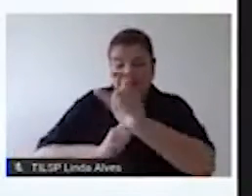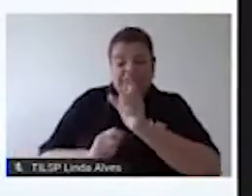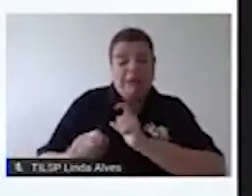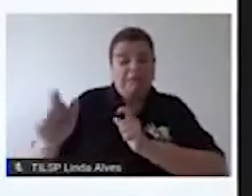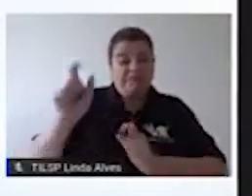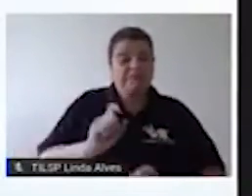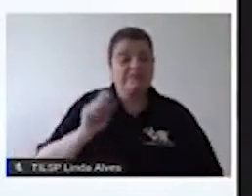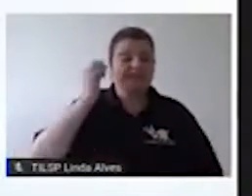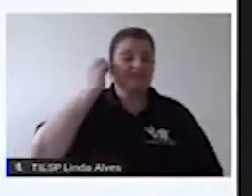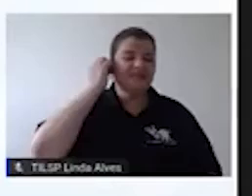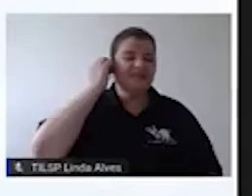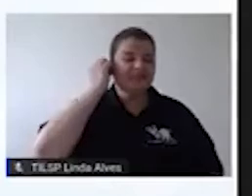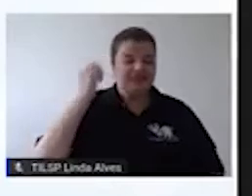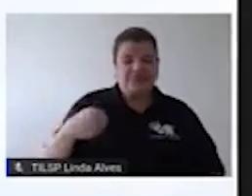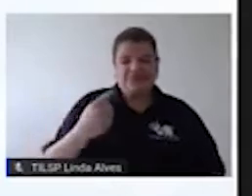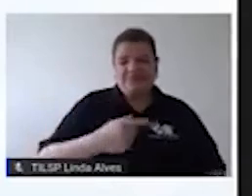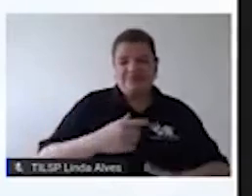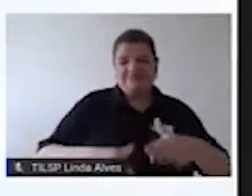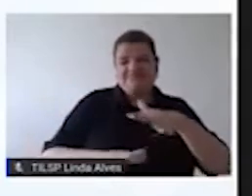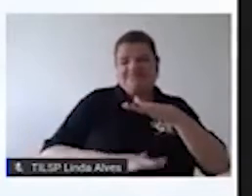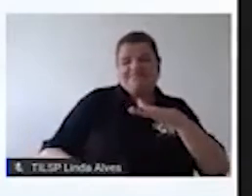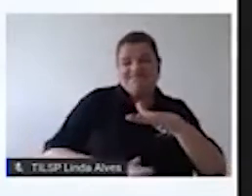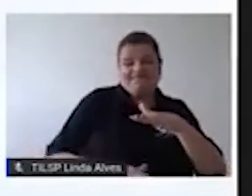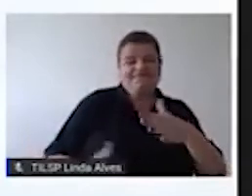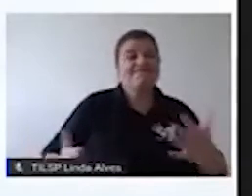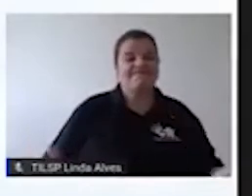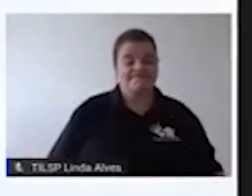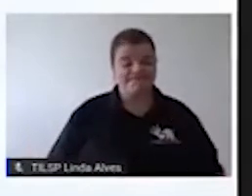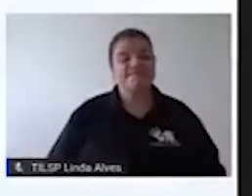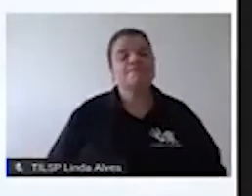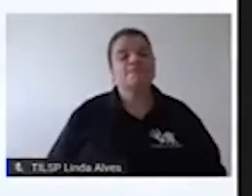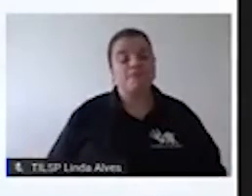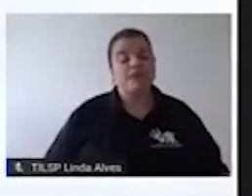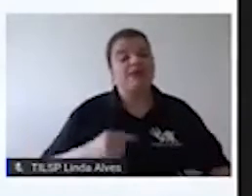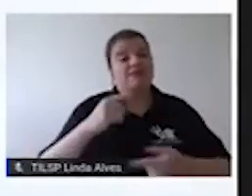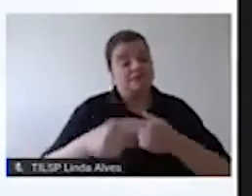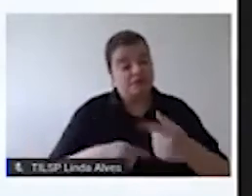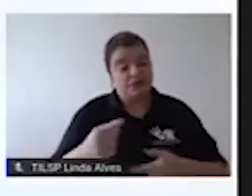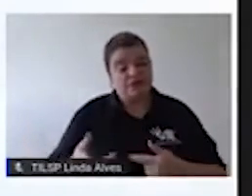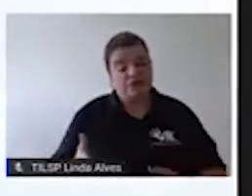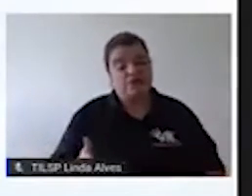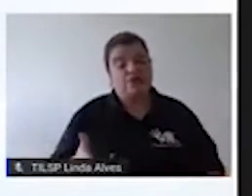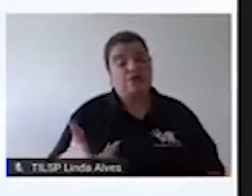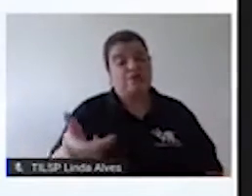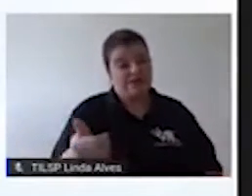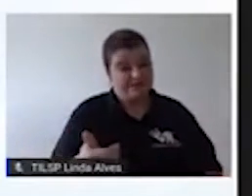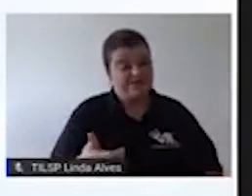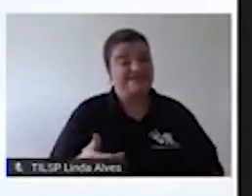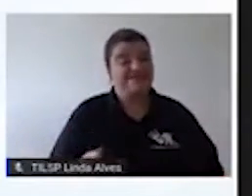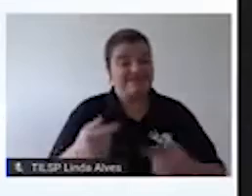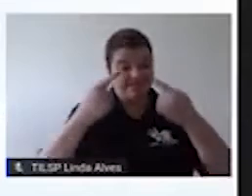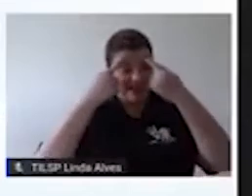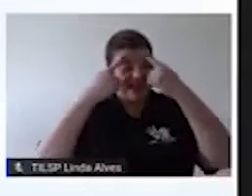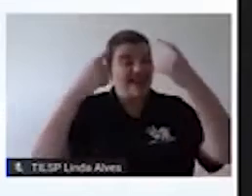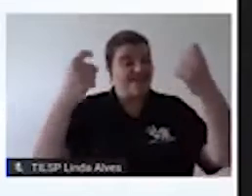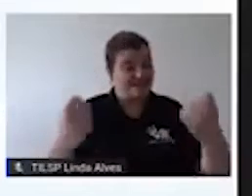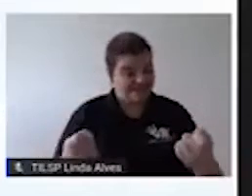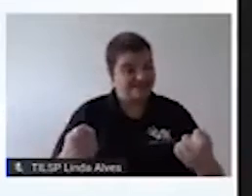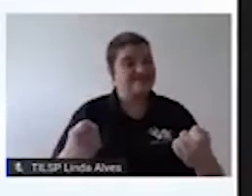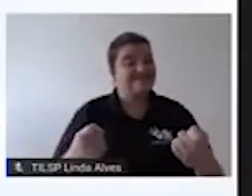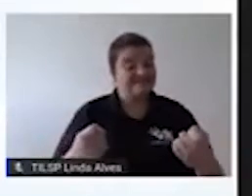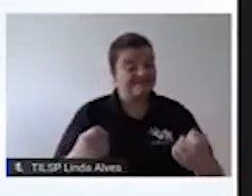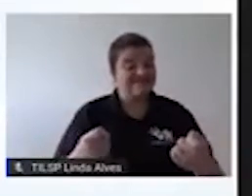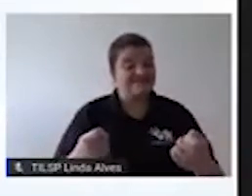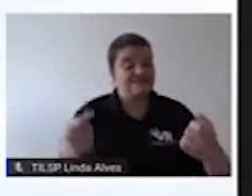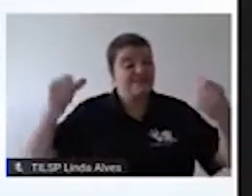vai te diminuindo. Depois, isso se acelera ou evolui para outros